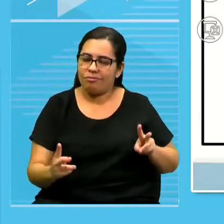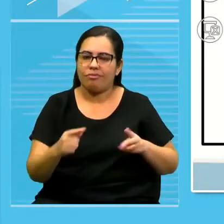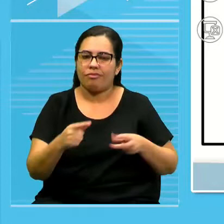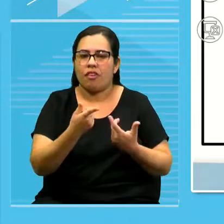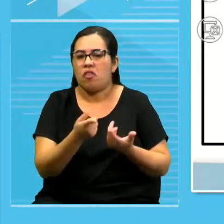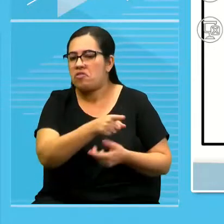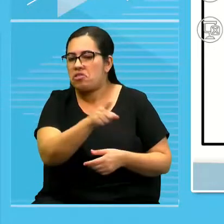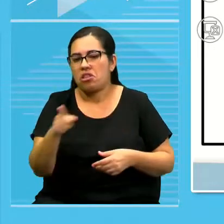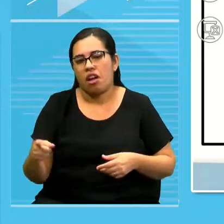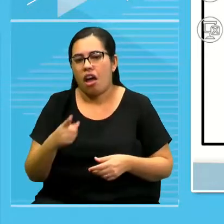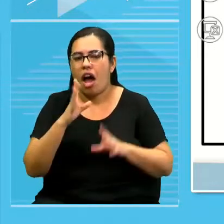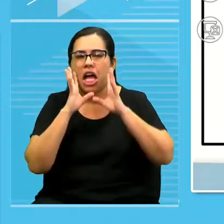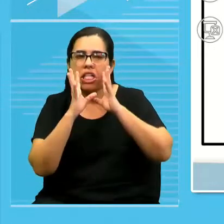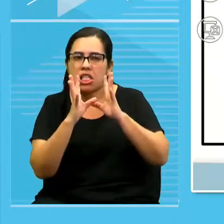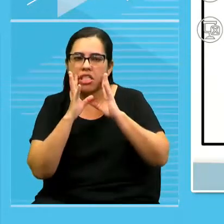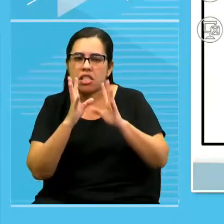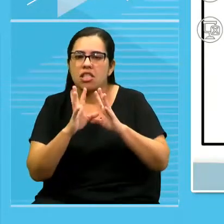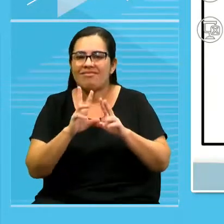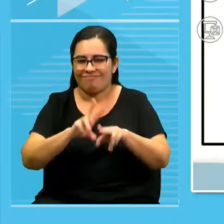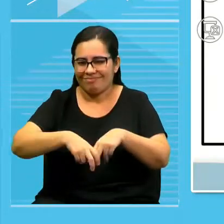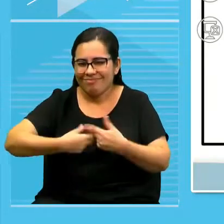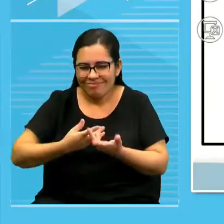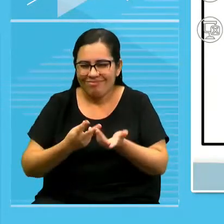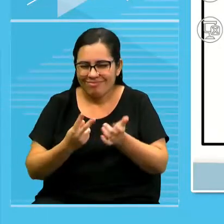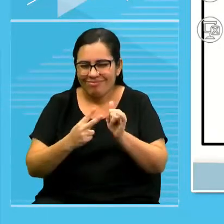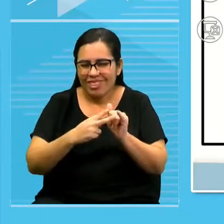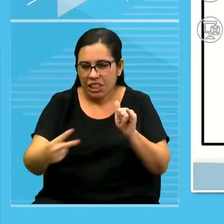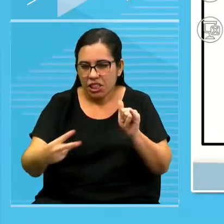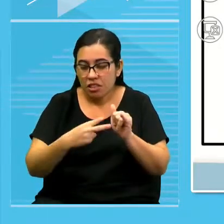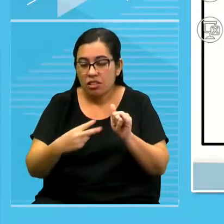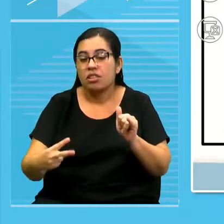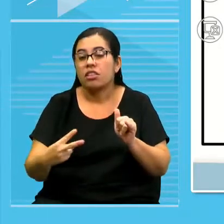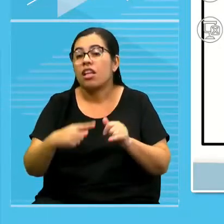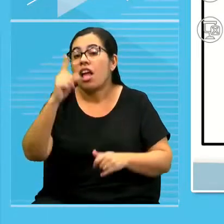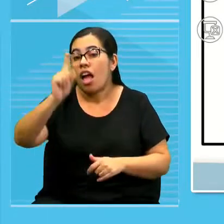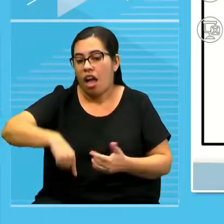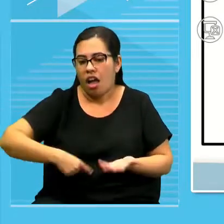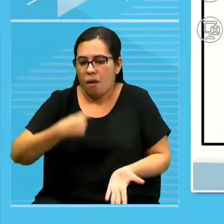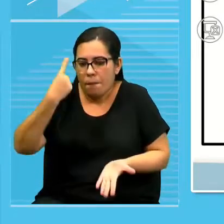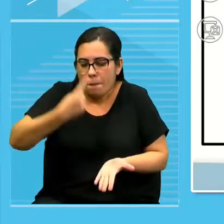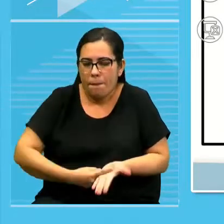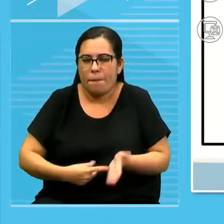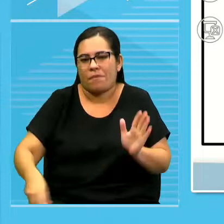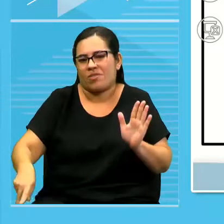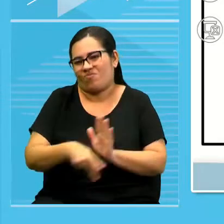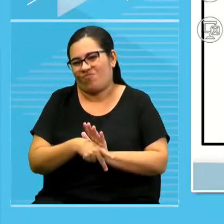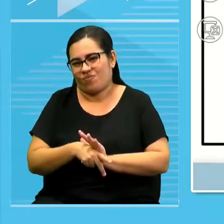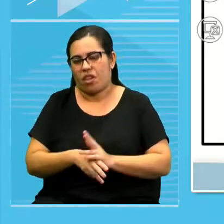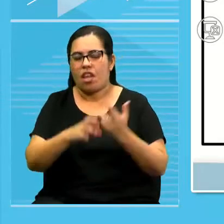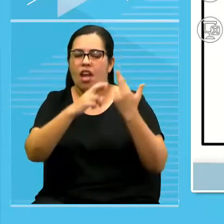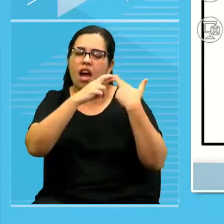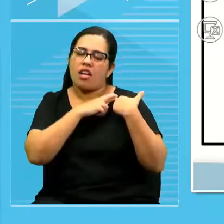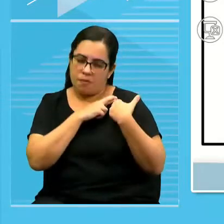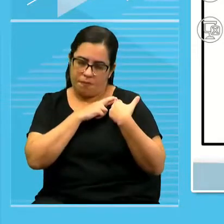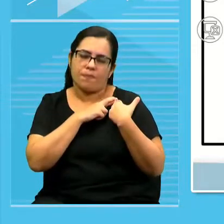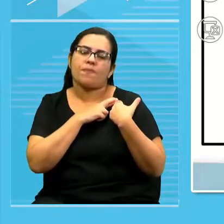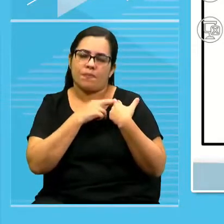educação é um compromisso com você isso demonstrar autonomia responsabilidade